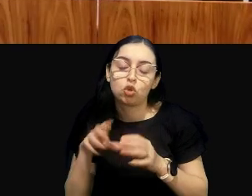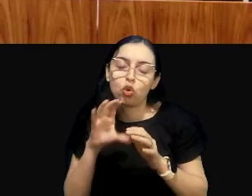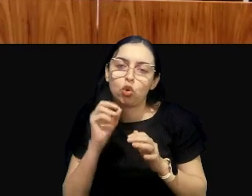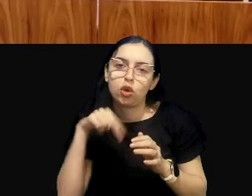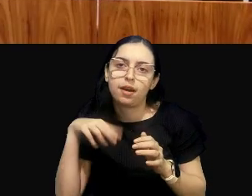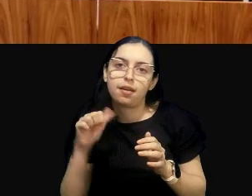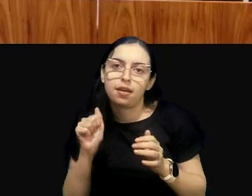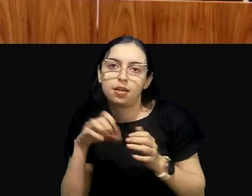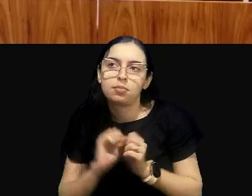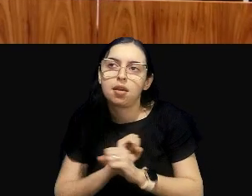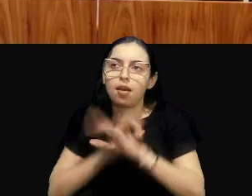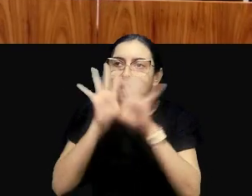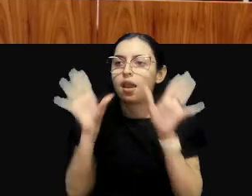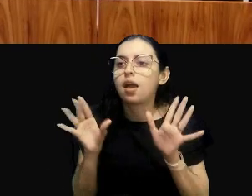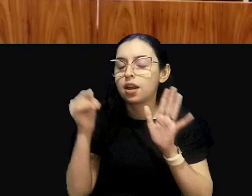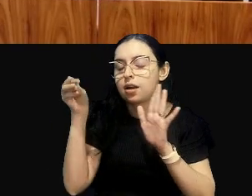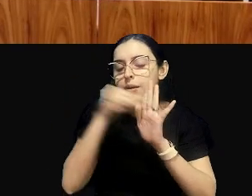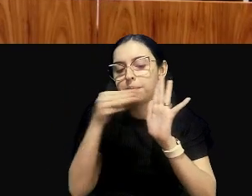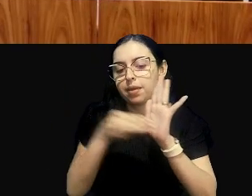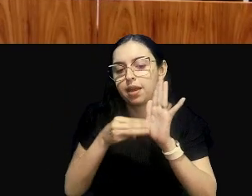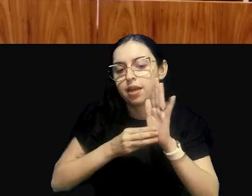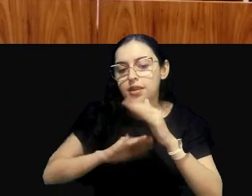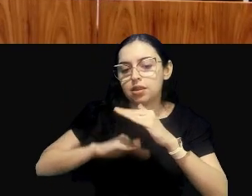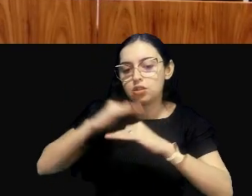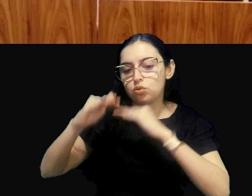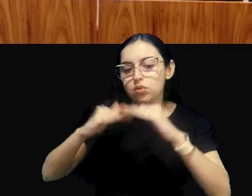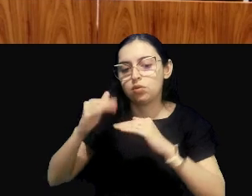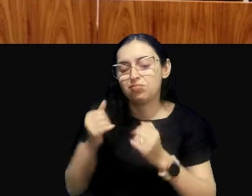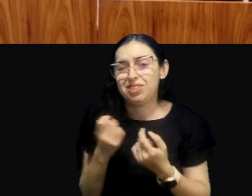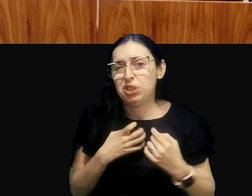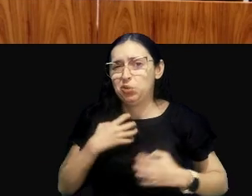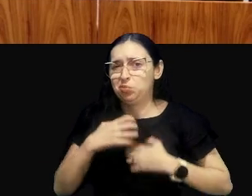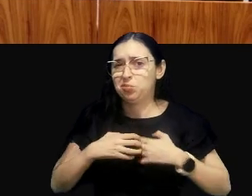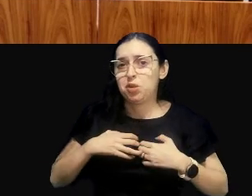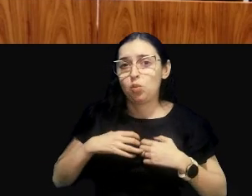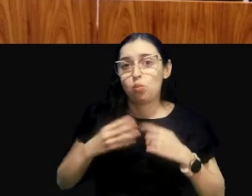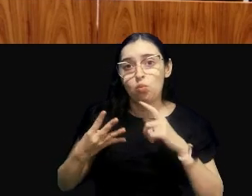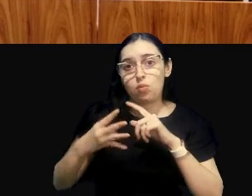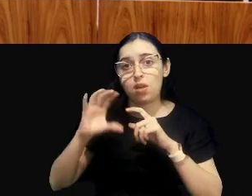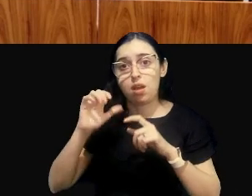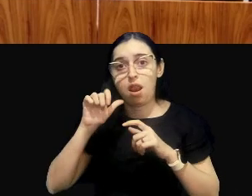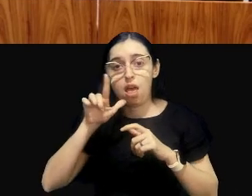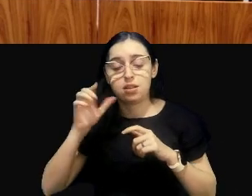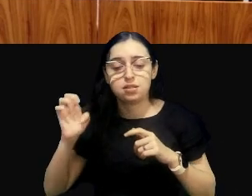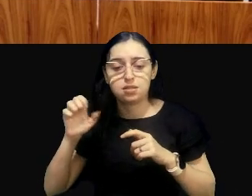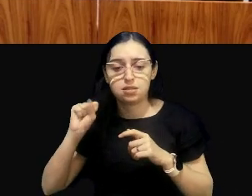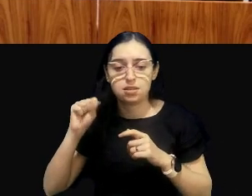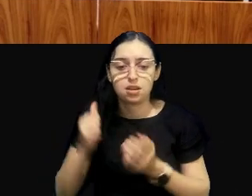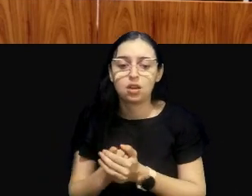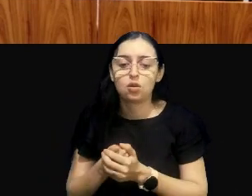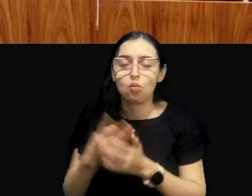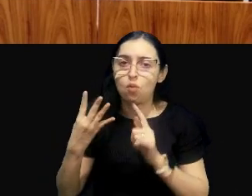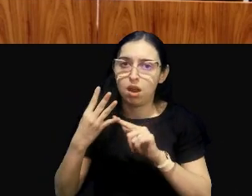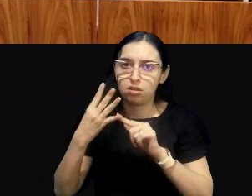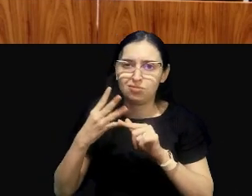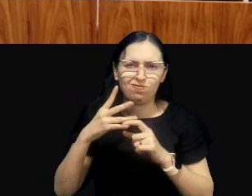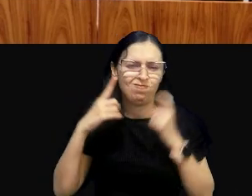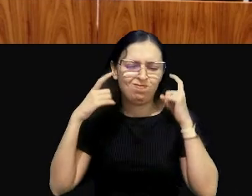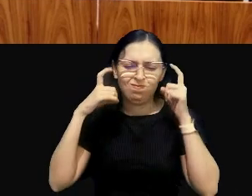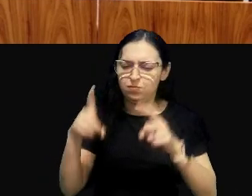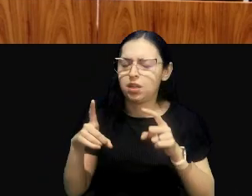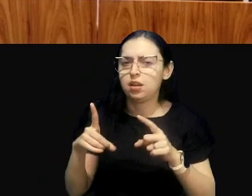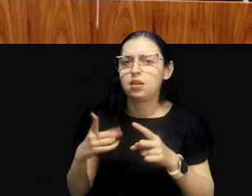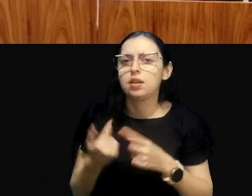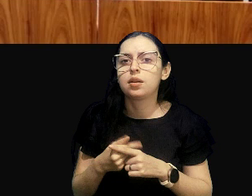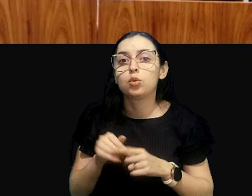claro, né, essa questão das metas progressivas, o que me incomoda mais é o classe 4, eu não acho que o classe 3 tem que ser 2, o 2 tem que ser 1, o 1 tem que ser especial, mas